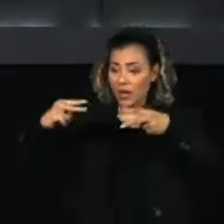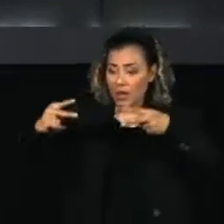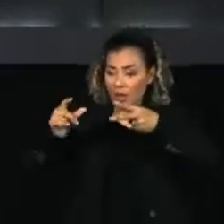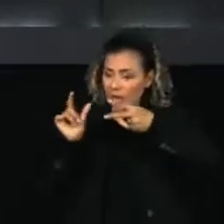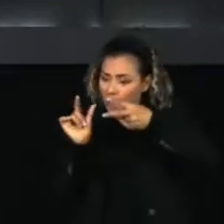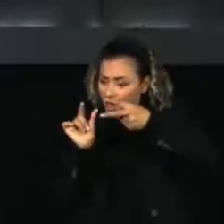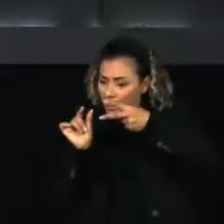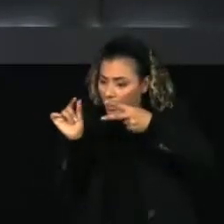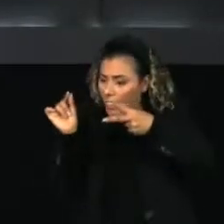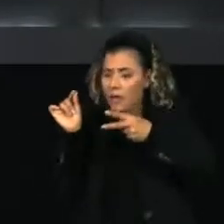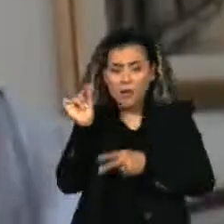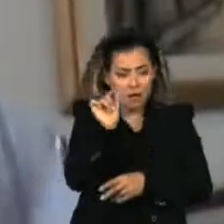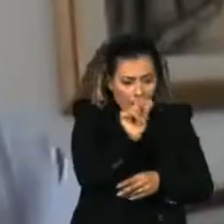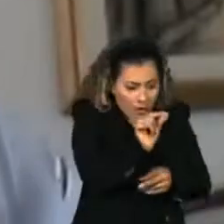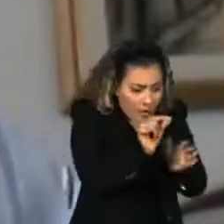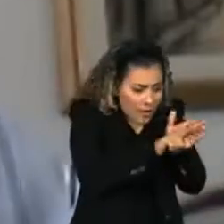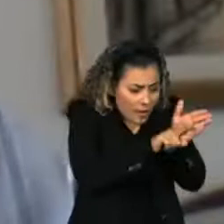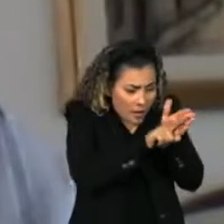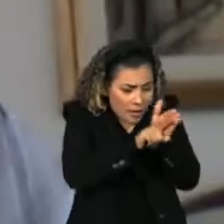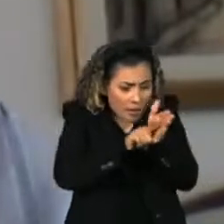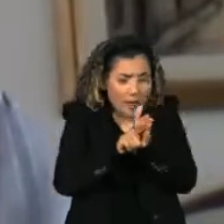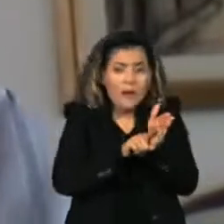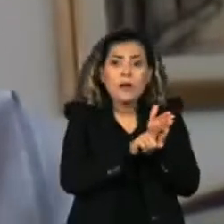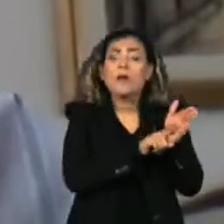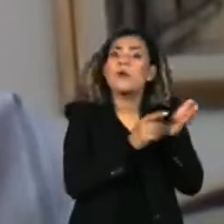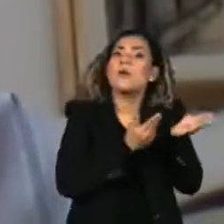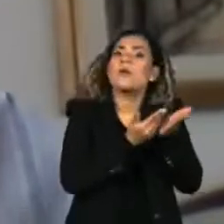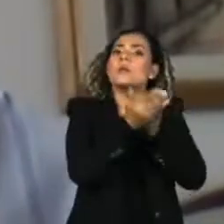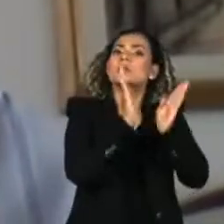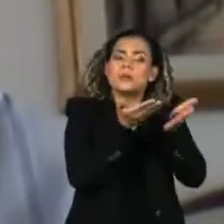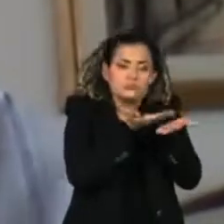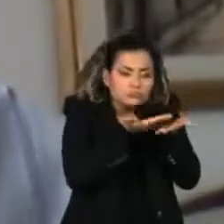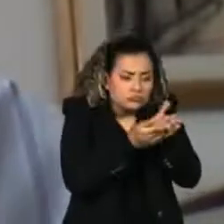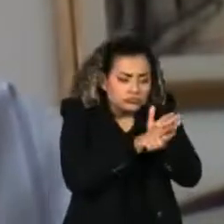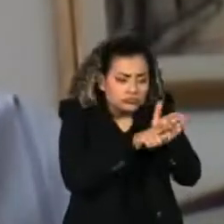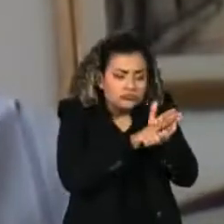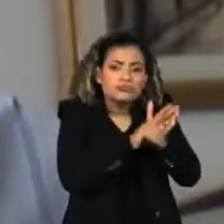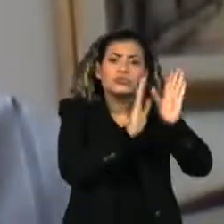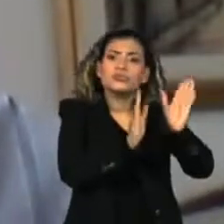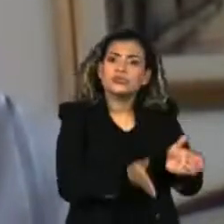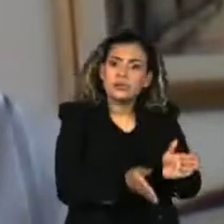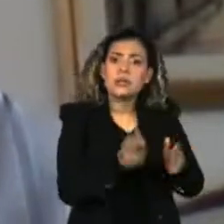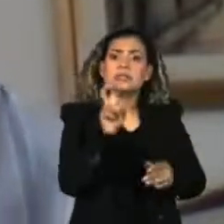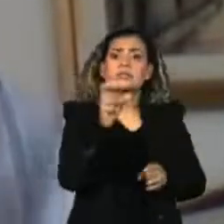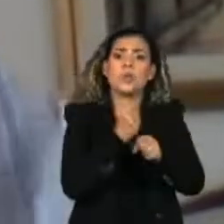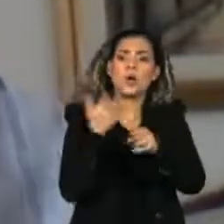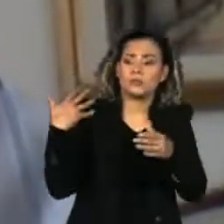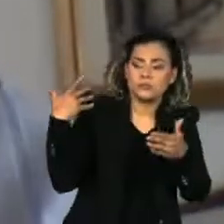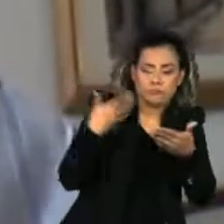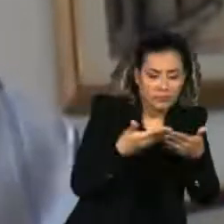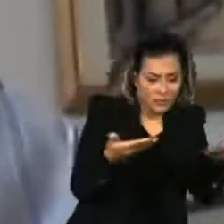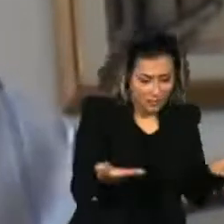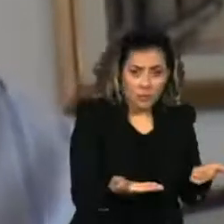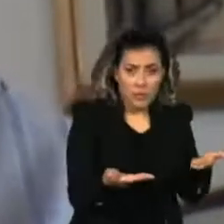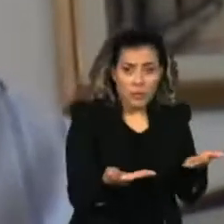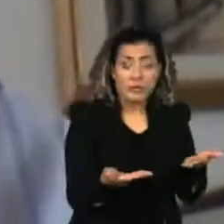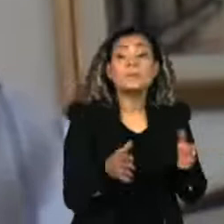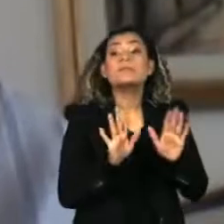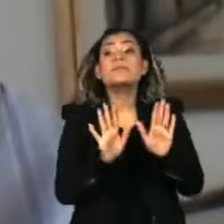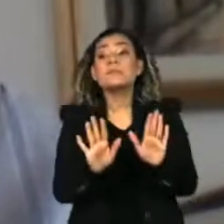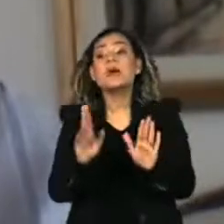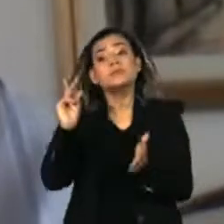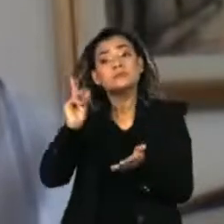é bastante complexa e ela começou a ser melhor estudada de uns 5 anos para cá. Então,